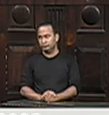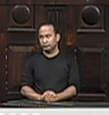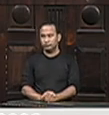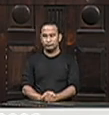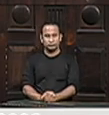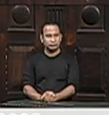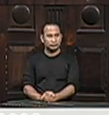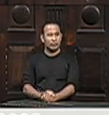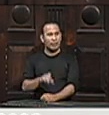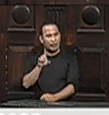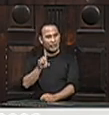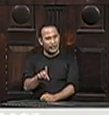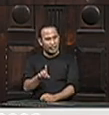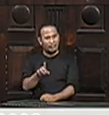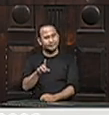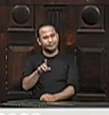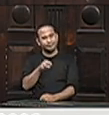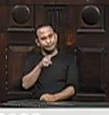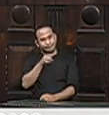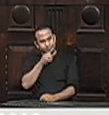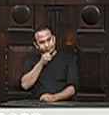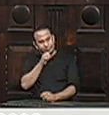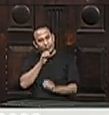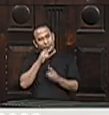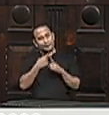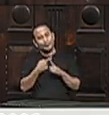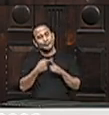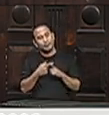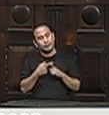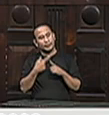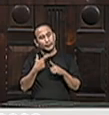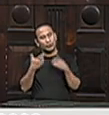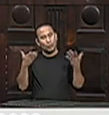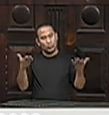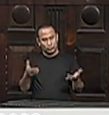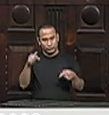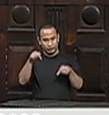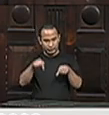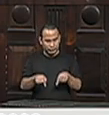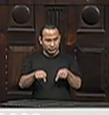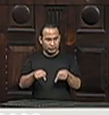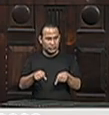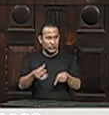Entrou de férias e até agora não tem um substituto.